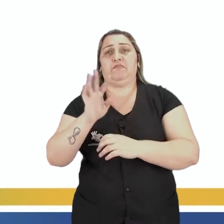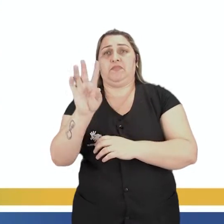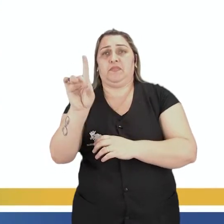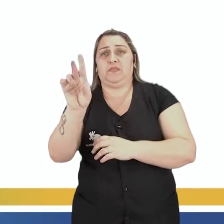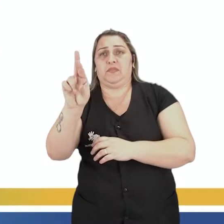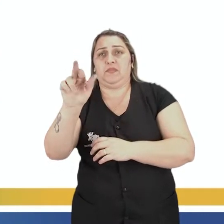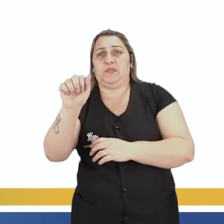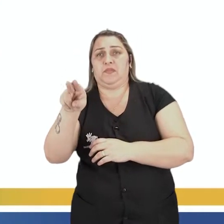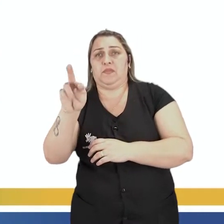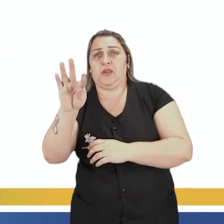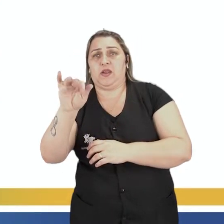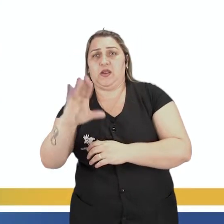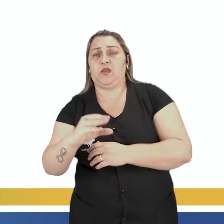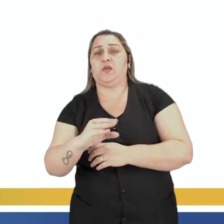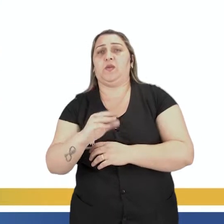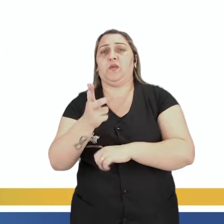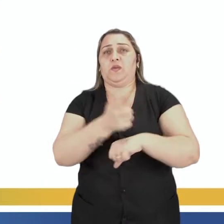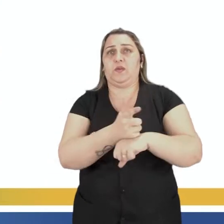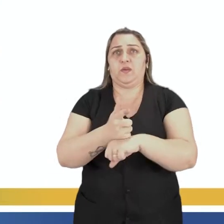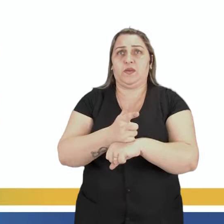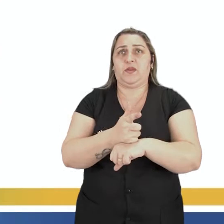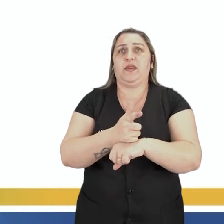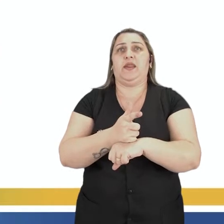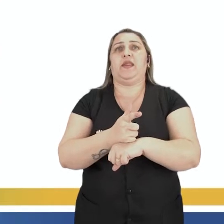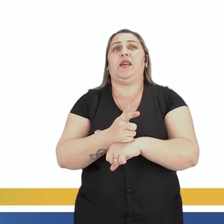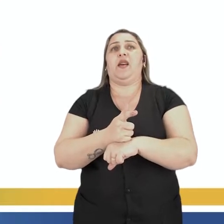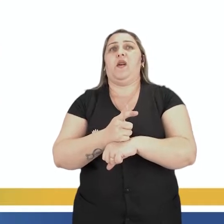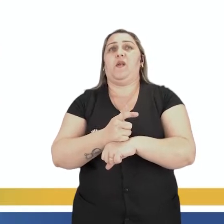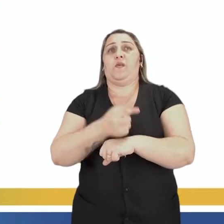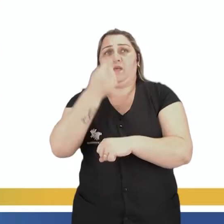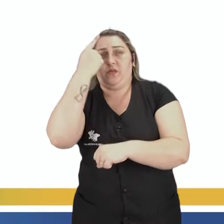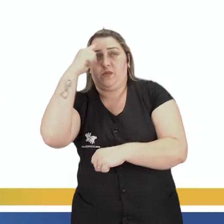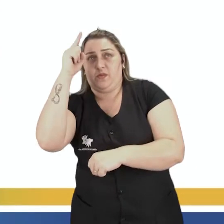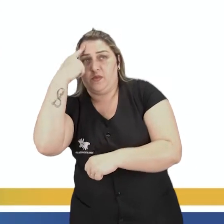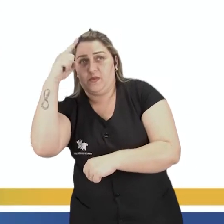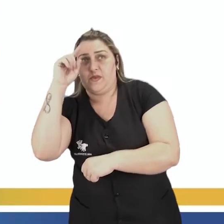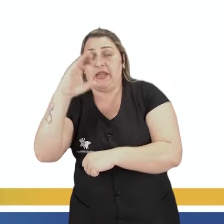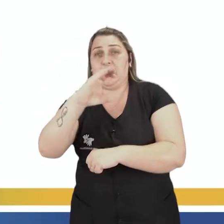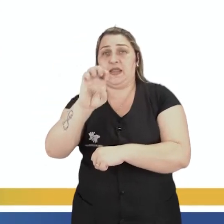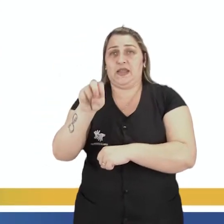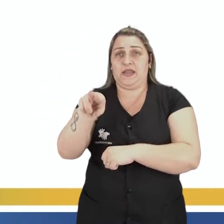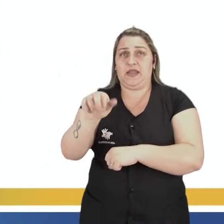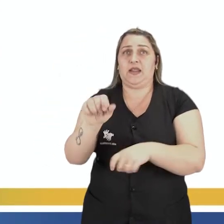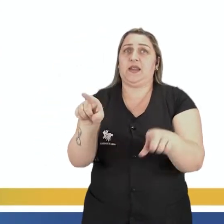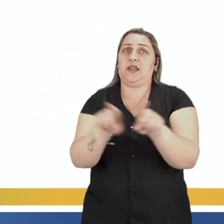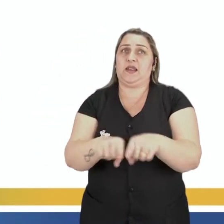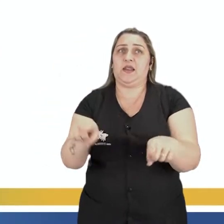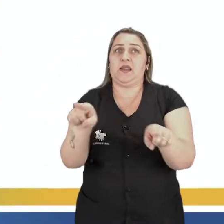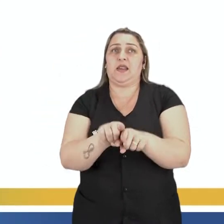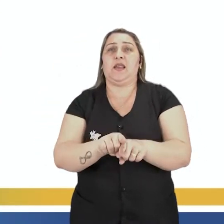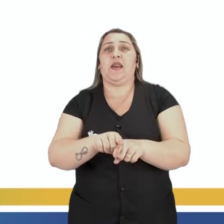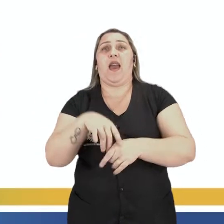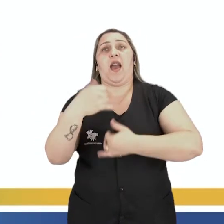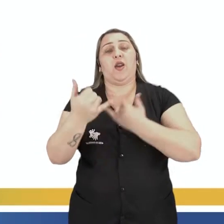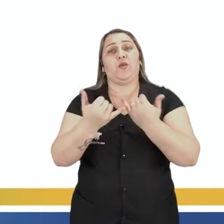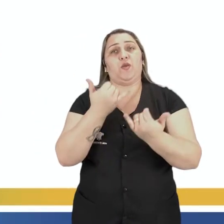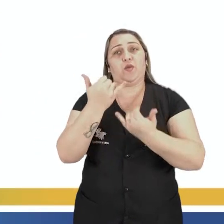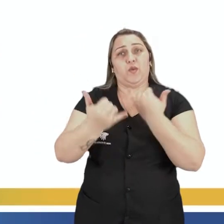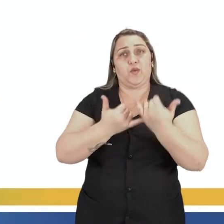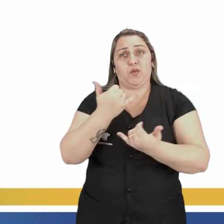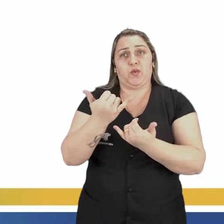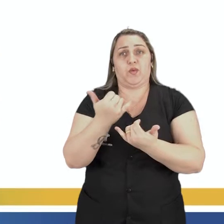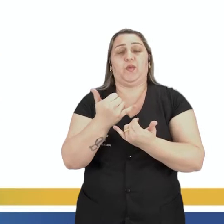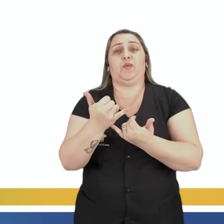de teatro, cenas, esboços ou improvisações, ou também na forma de jogos lúdicos